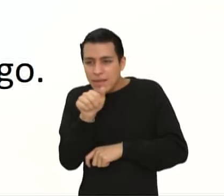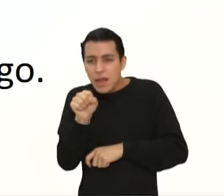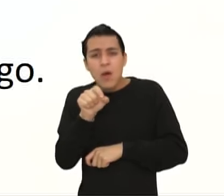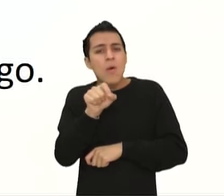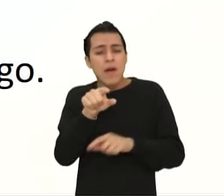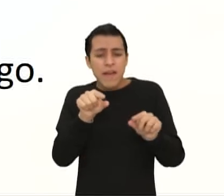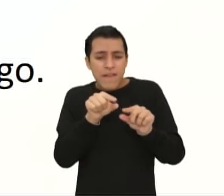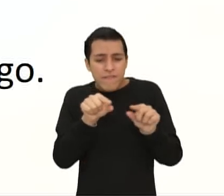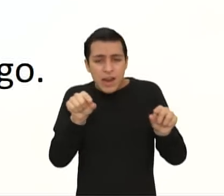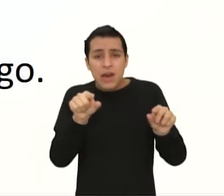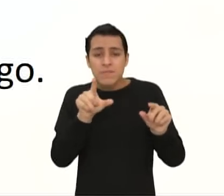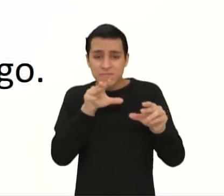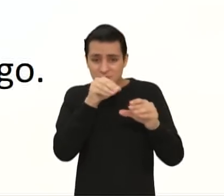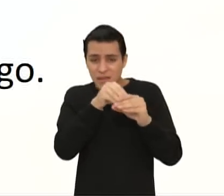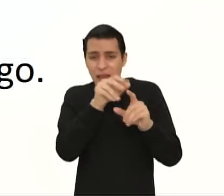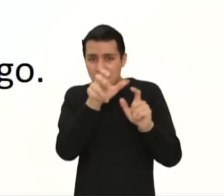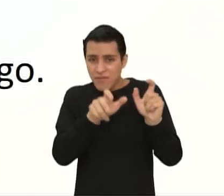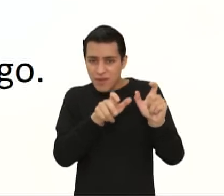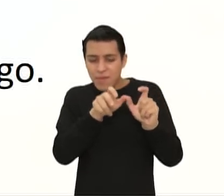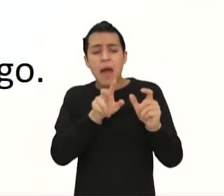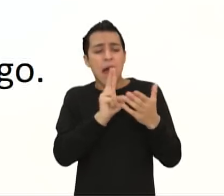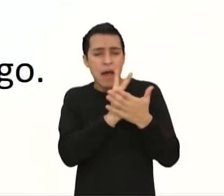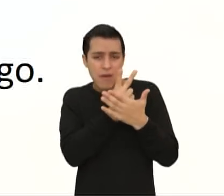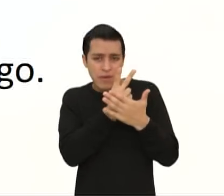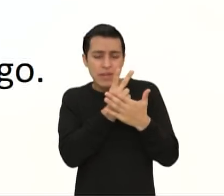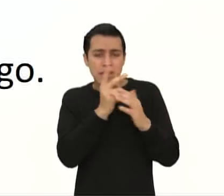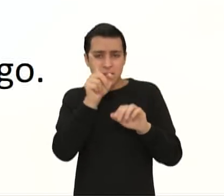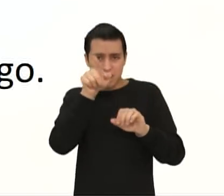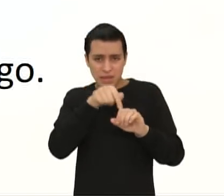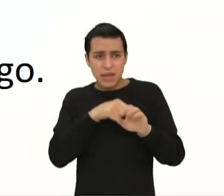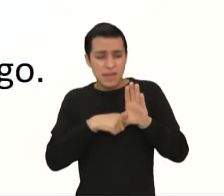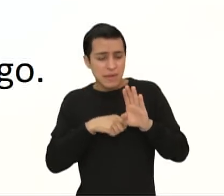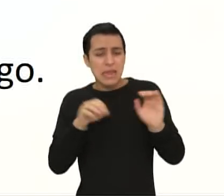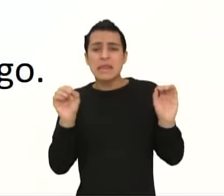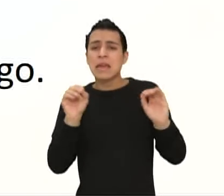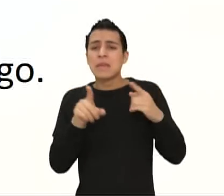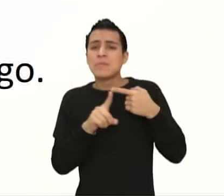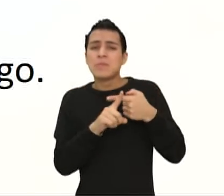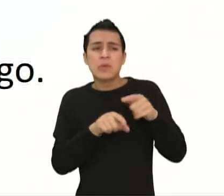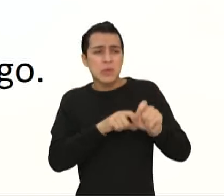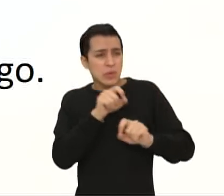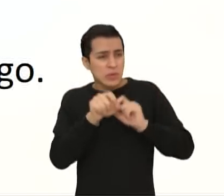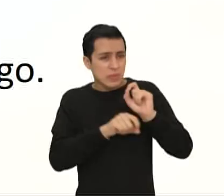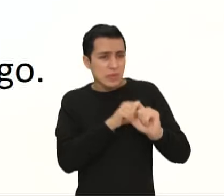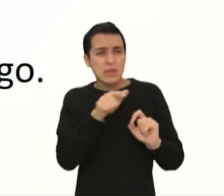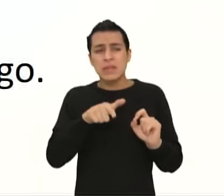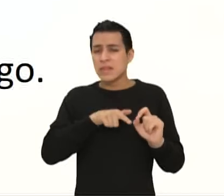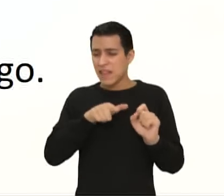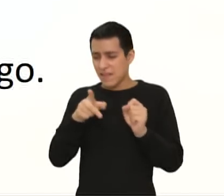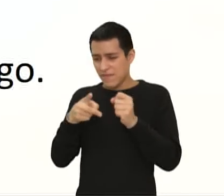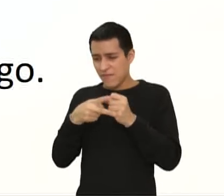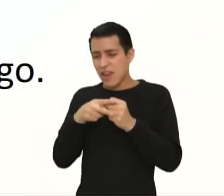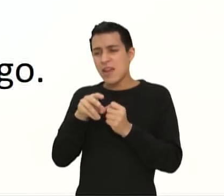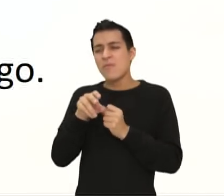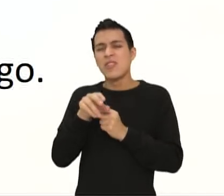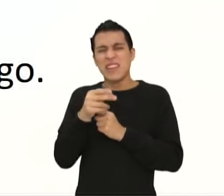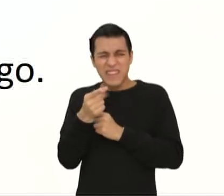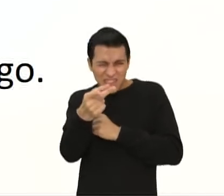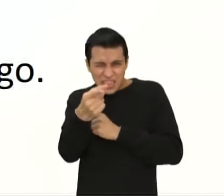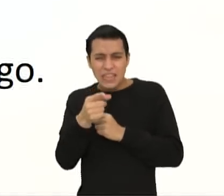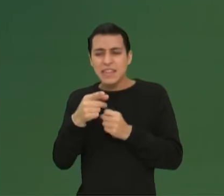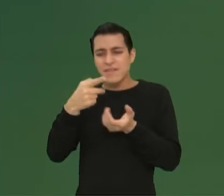expressão adverbial. Ocorreu a crase. Letra B não ocorre crase porque nós temos o verbo no